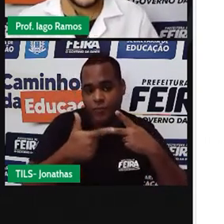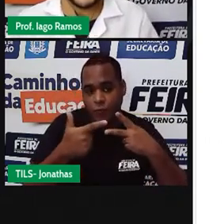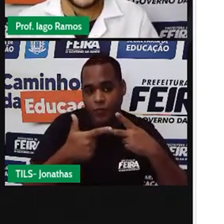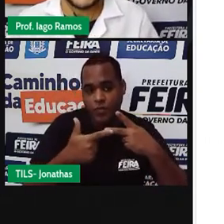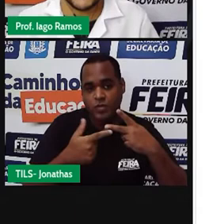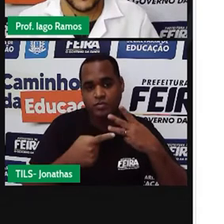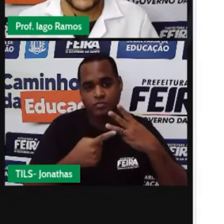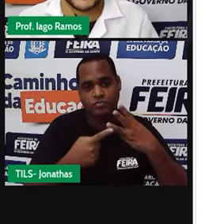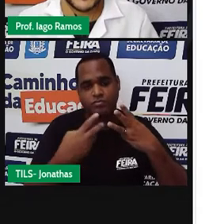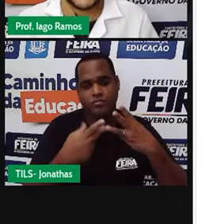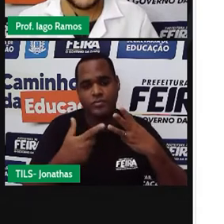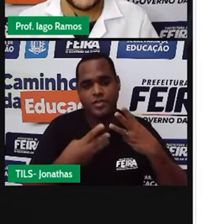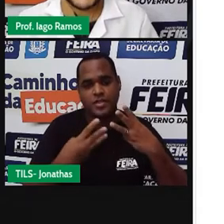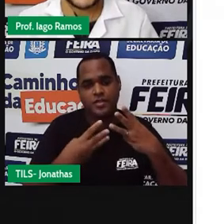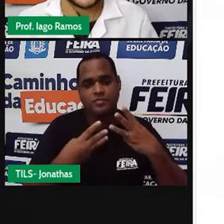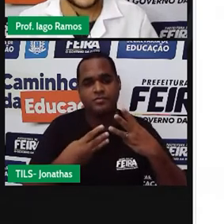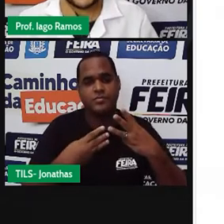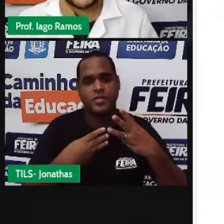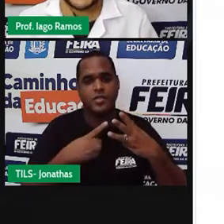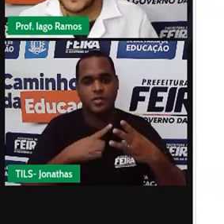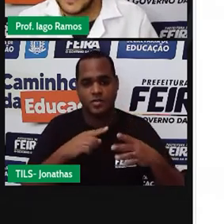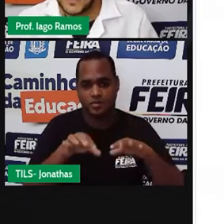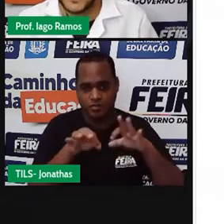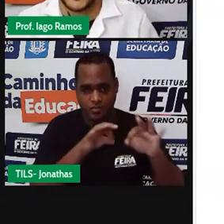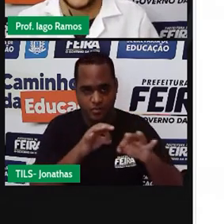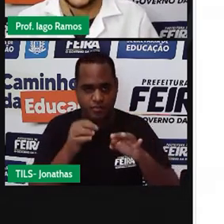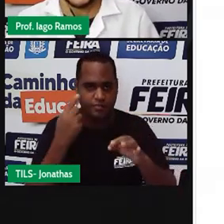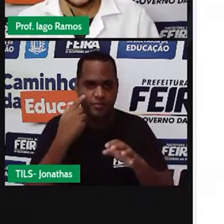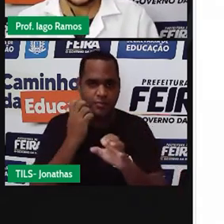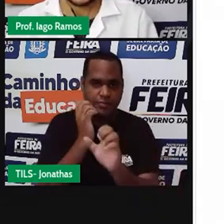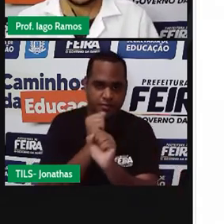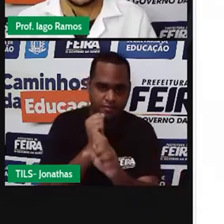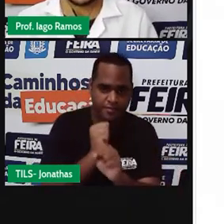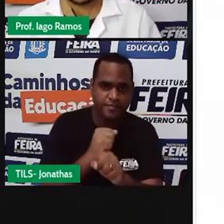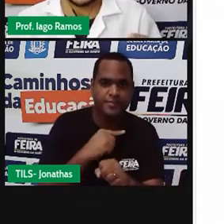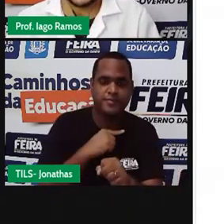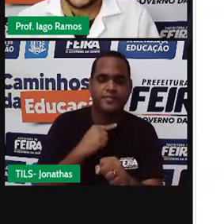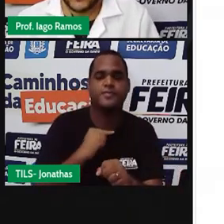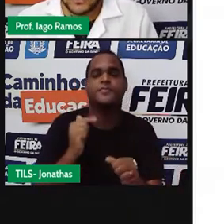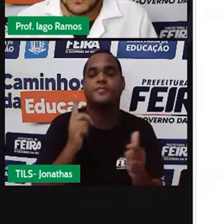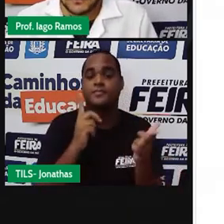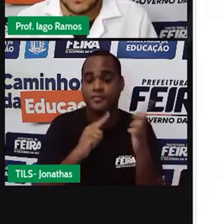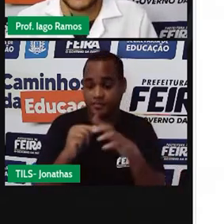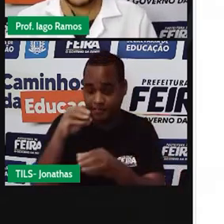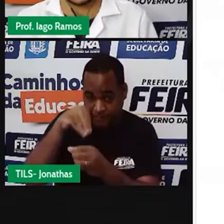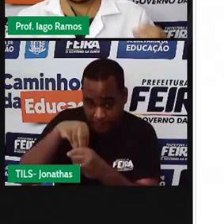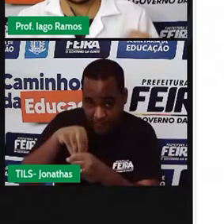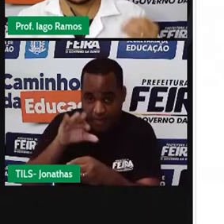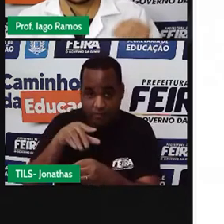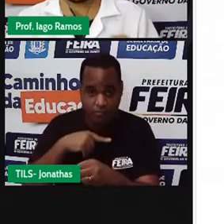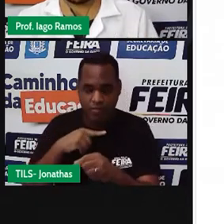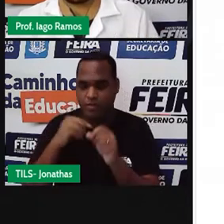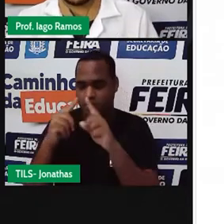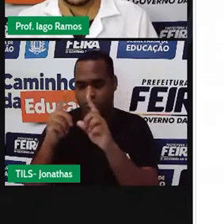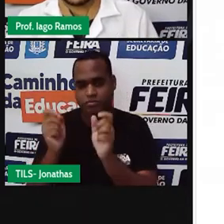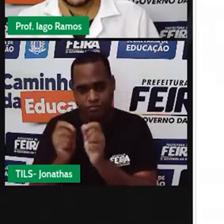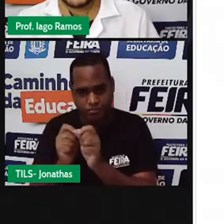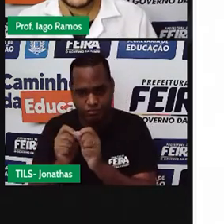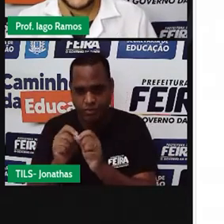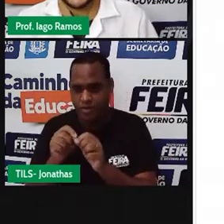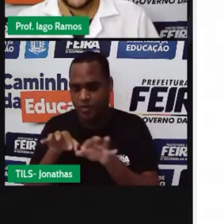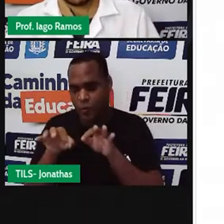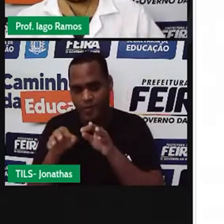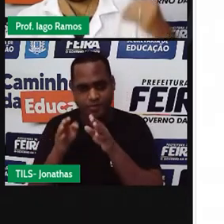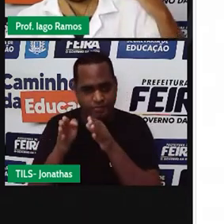o Perry ou seja Faça as contas que estiver dentro seguindo a